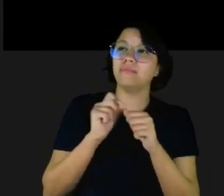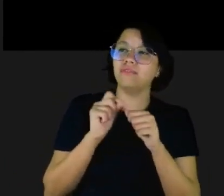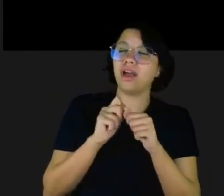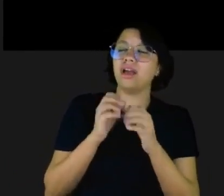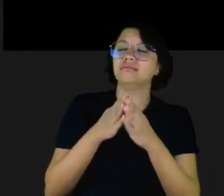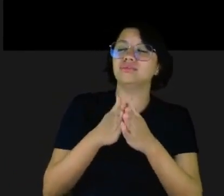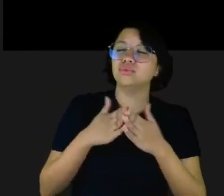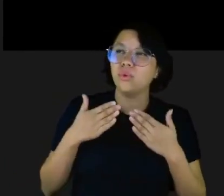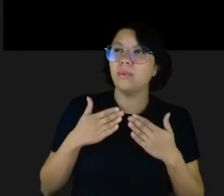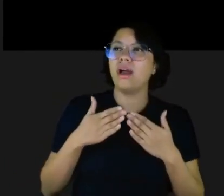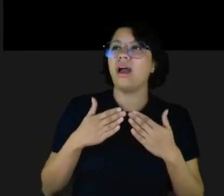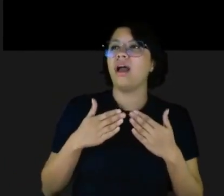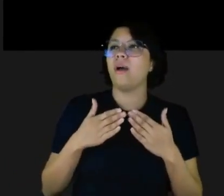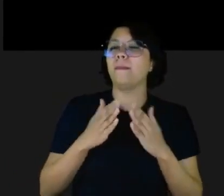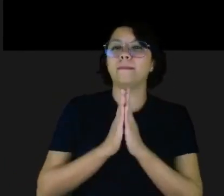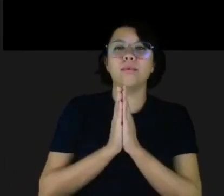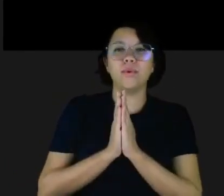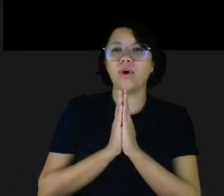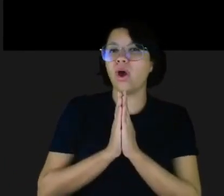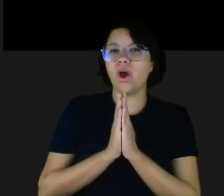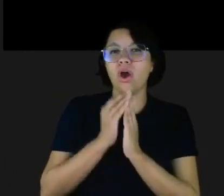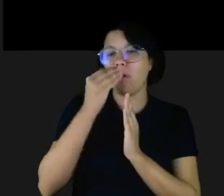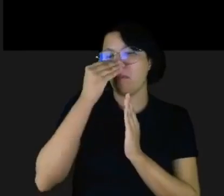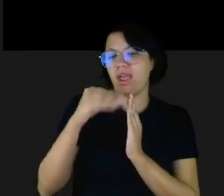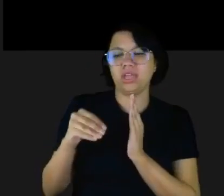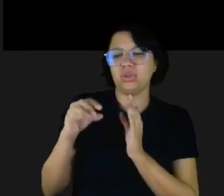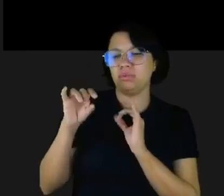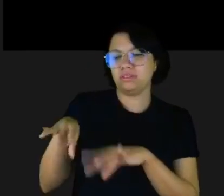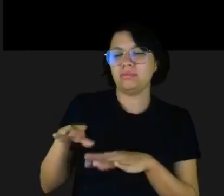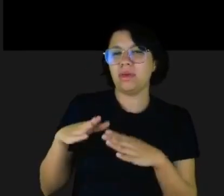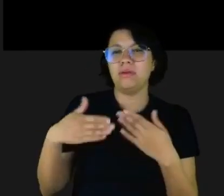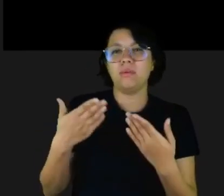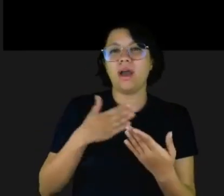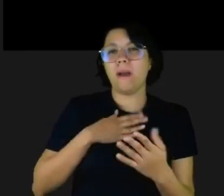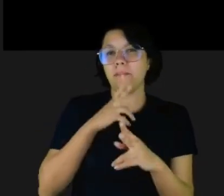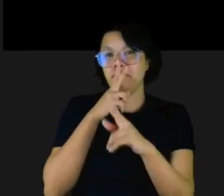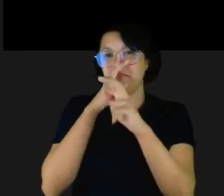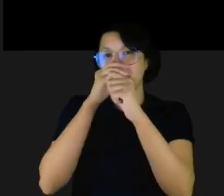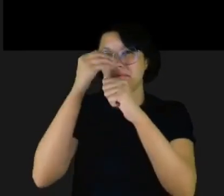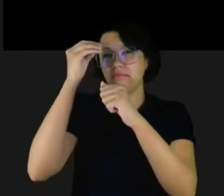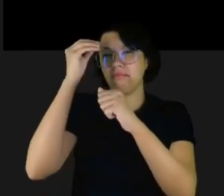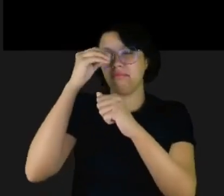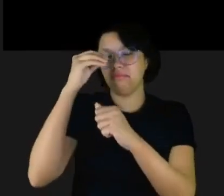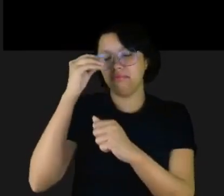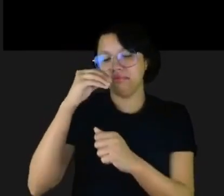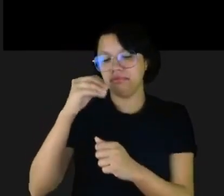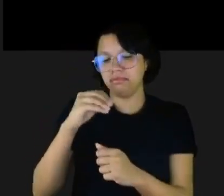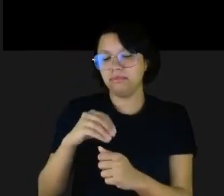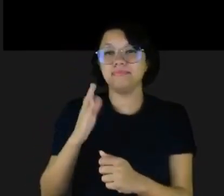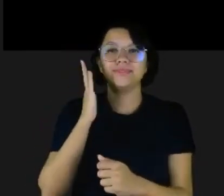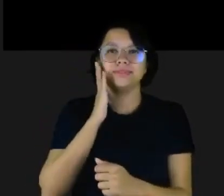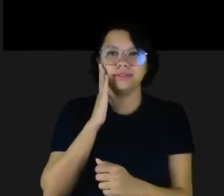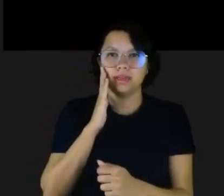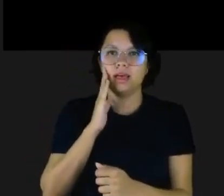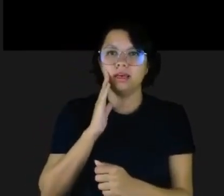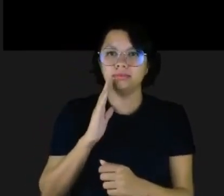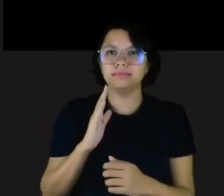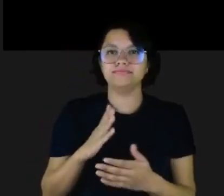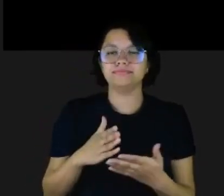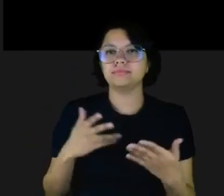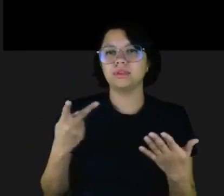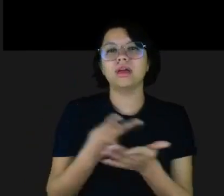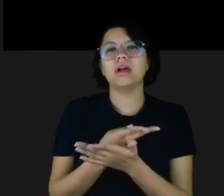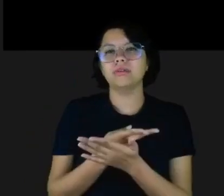rejeites, não me desampare quando se for acabando minhas forças. E a gente sabe que é a tendência mesmo, né? De